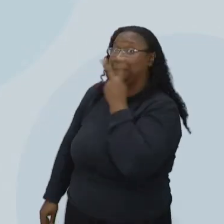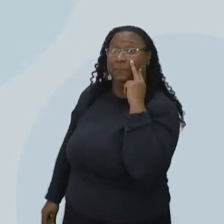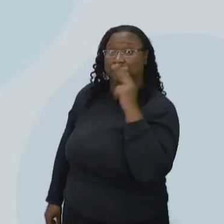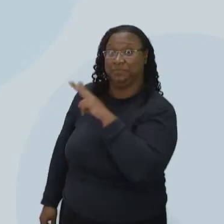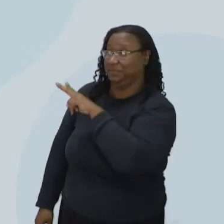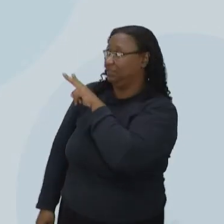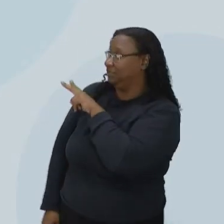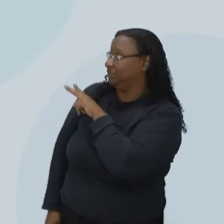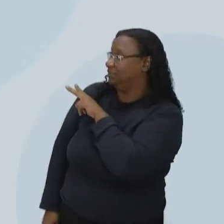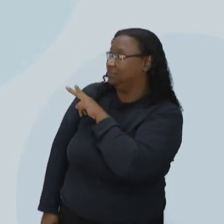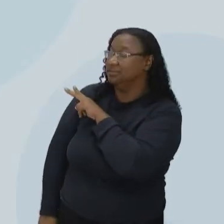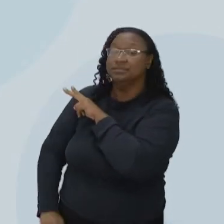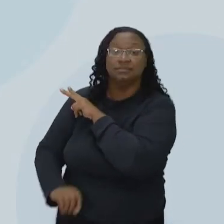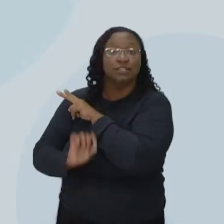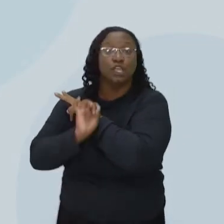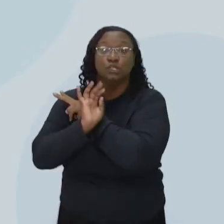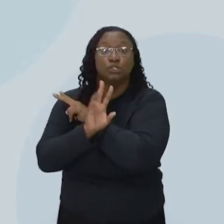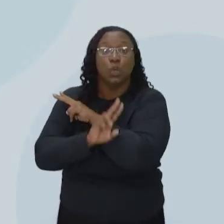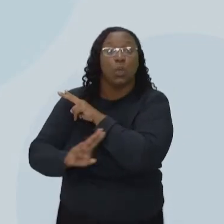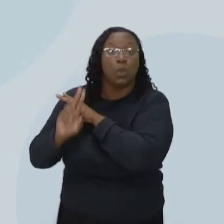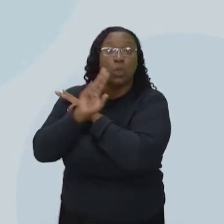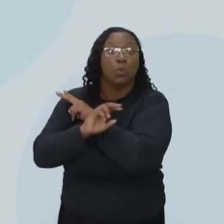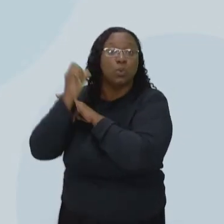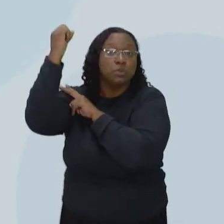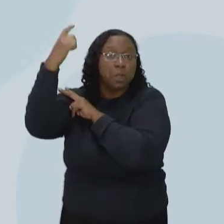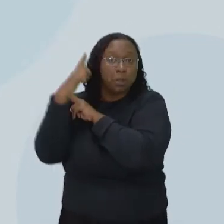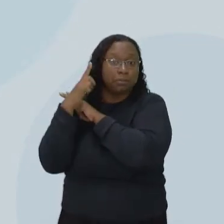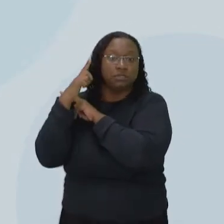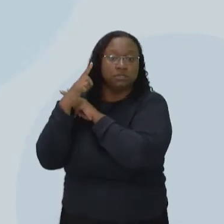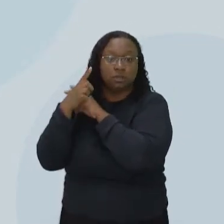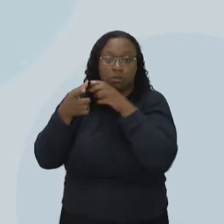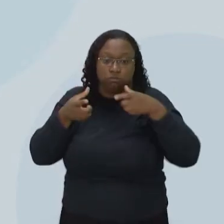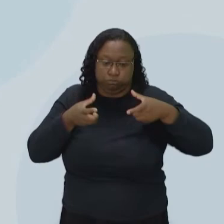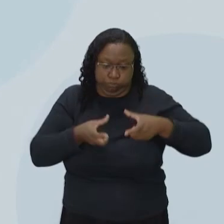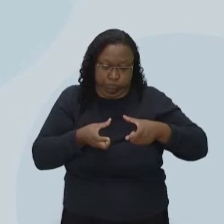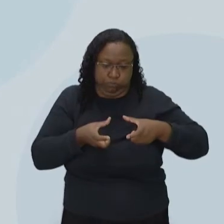só a iluminação. Nesse ponto redondo aqui, ó.